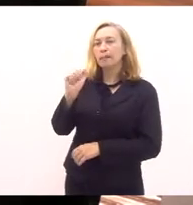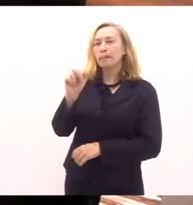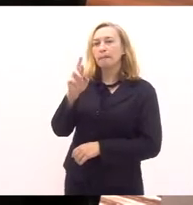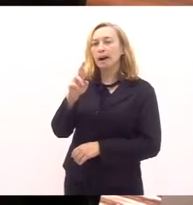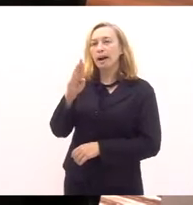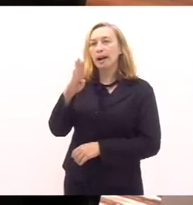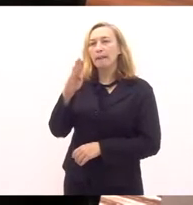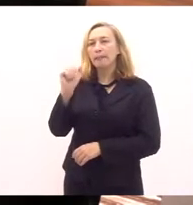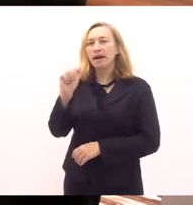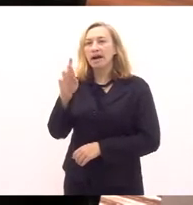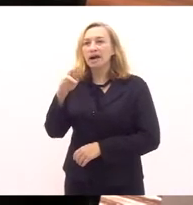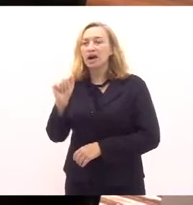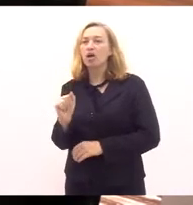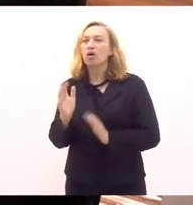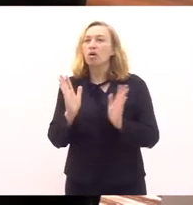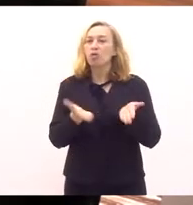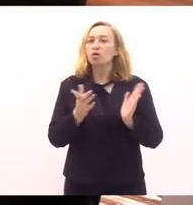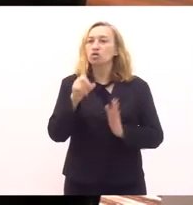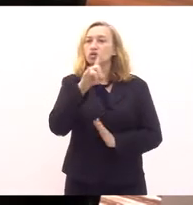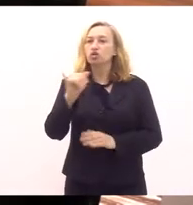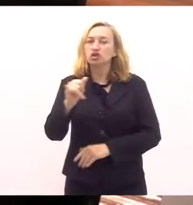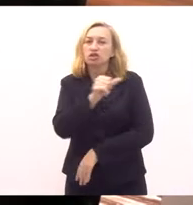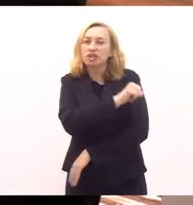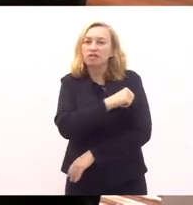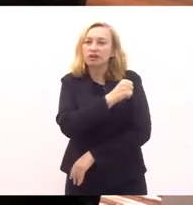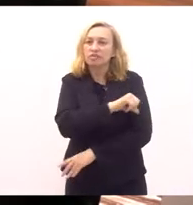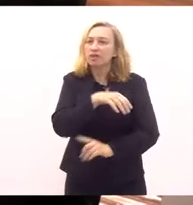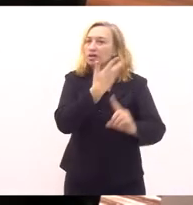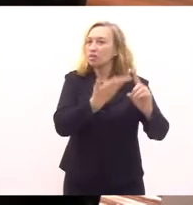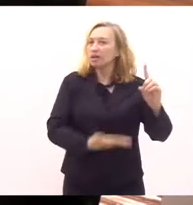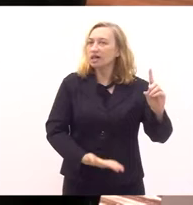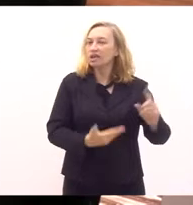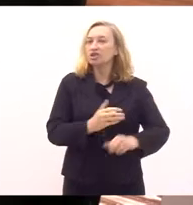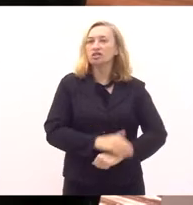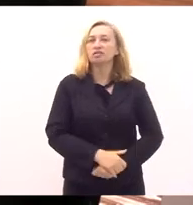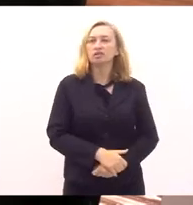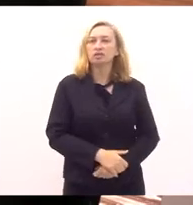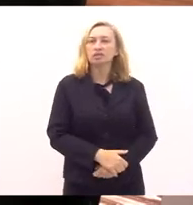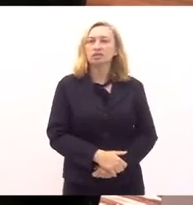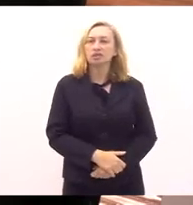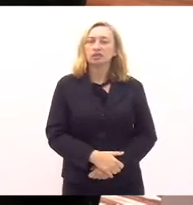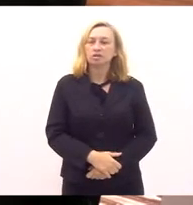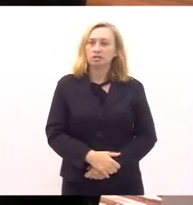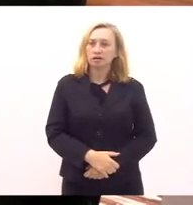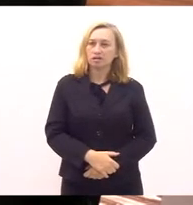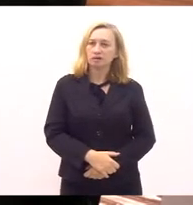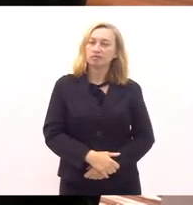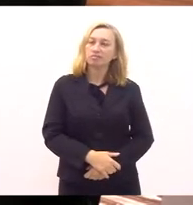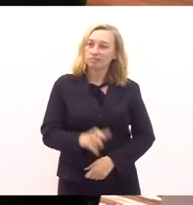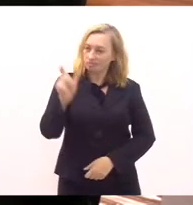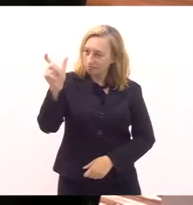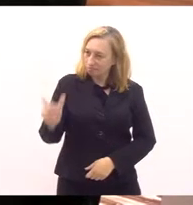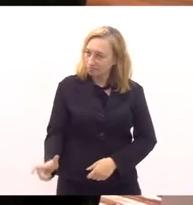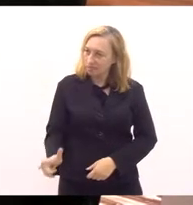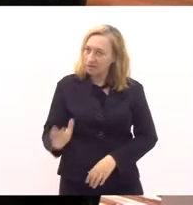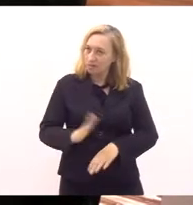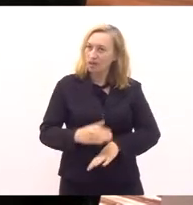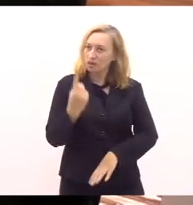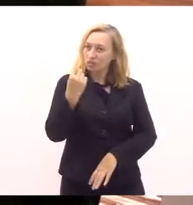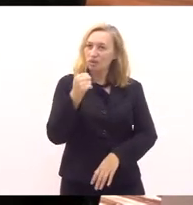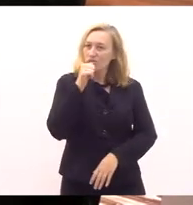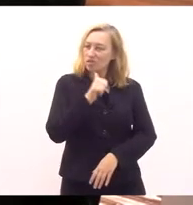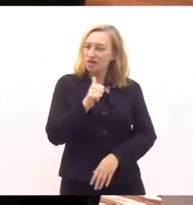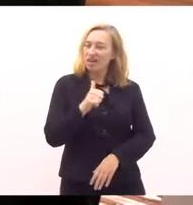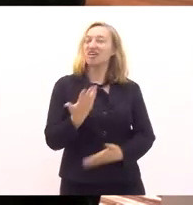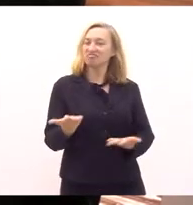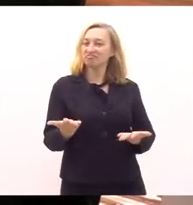homenagem hoje ao dia da enfermeira, e por ser, né, mais uma mulher negra